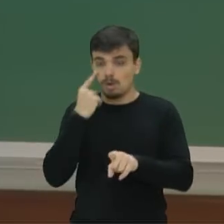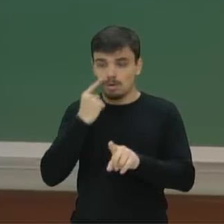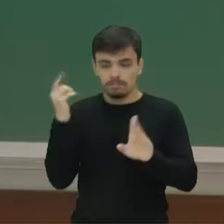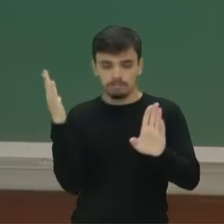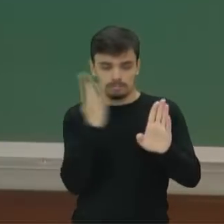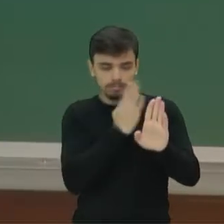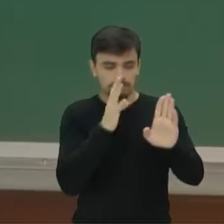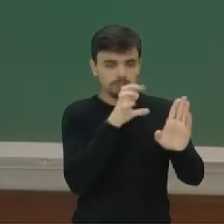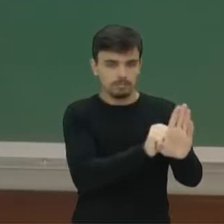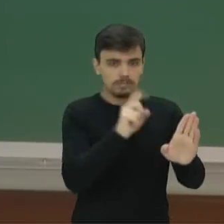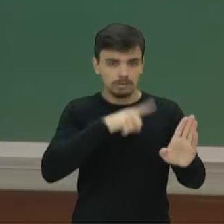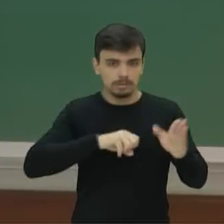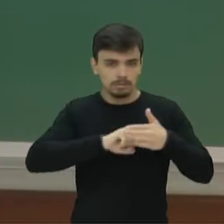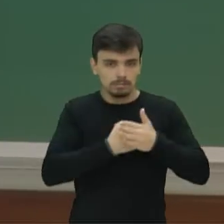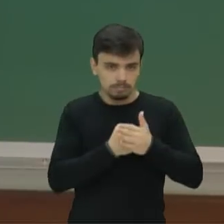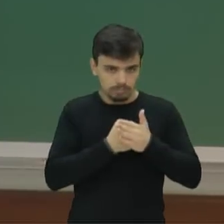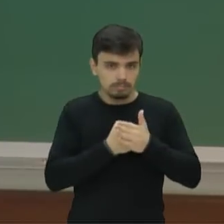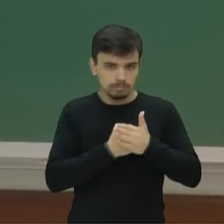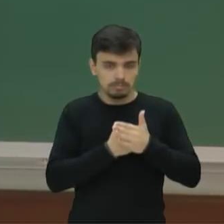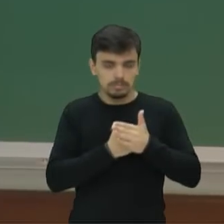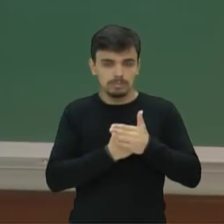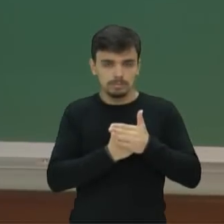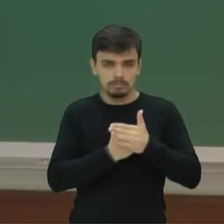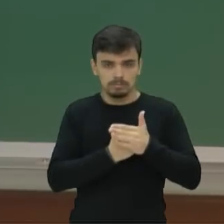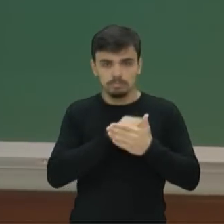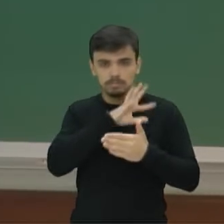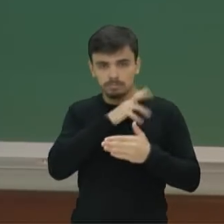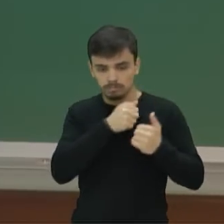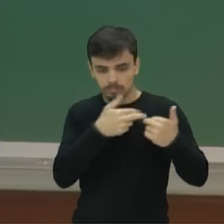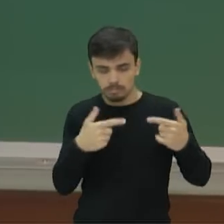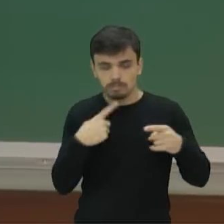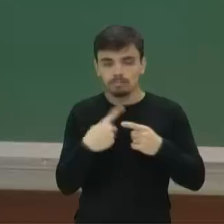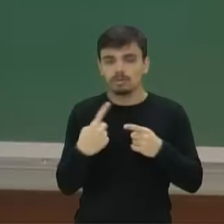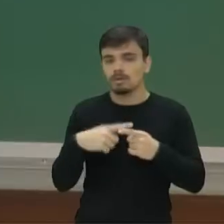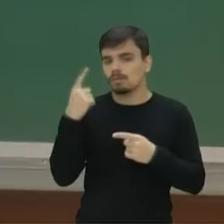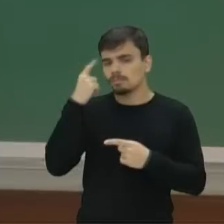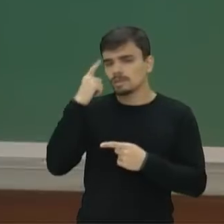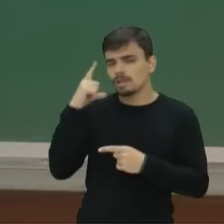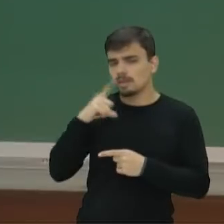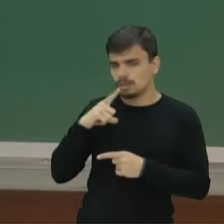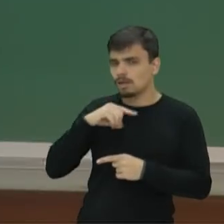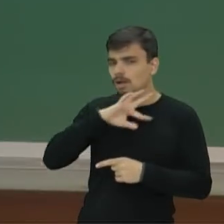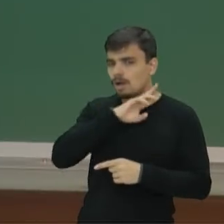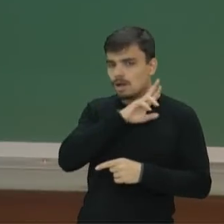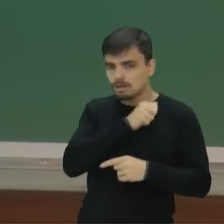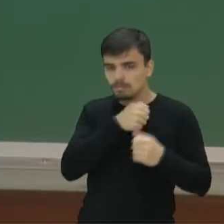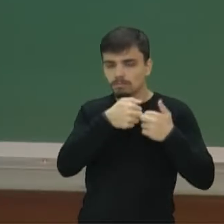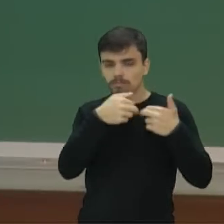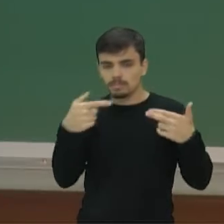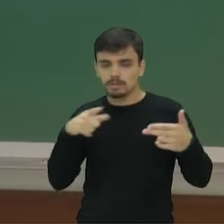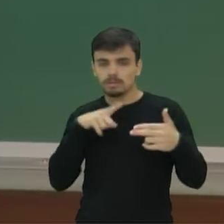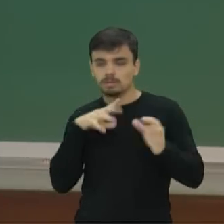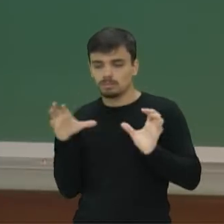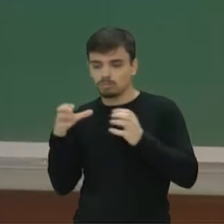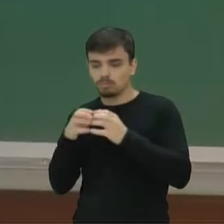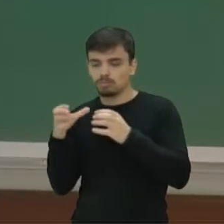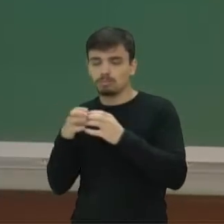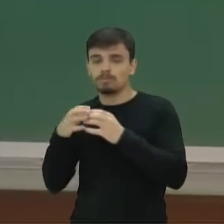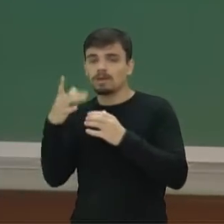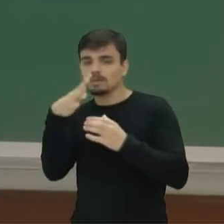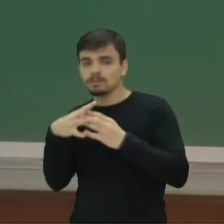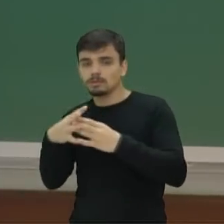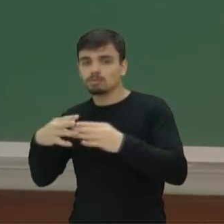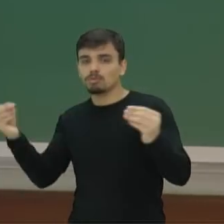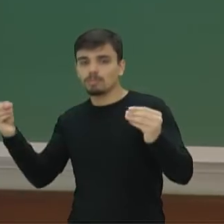animais, ela é proibida. Por quê? Vamos pensar que existem animais que estão entrando num grupo de extinção, ou